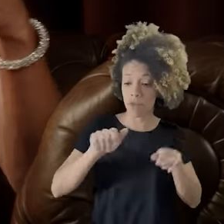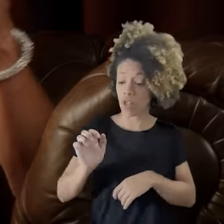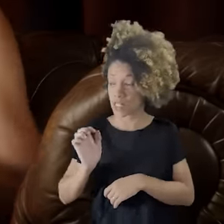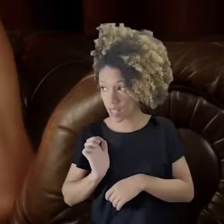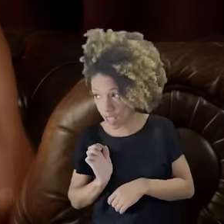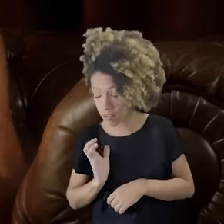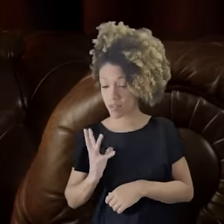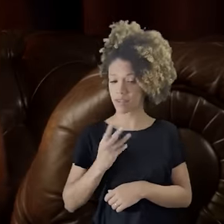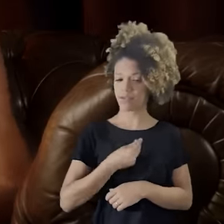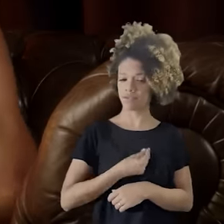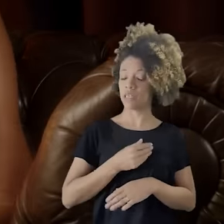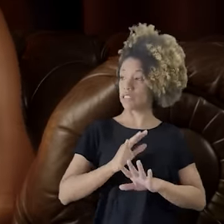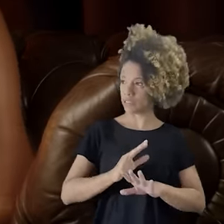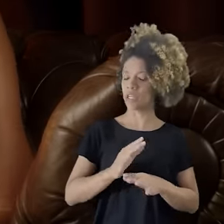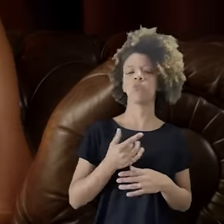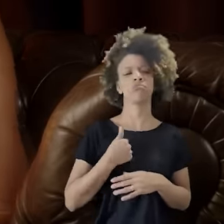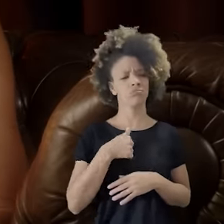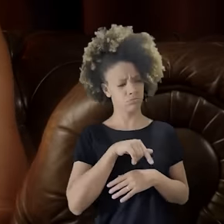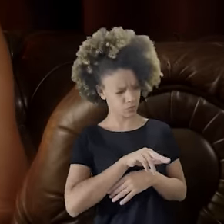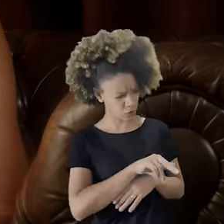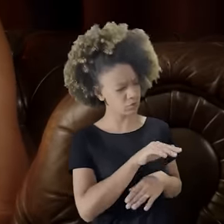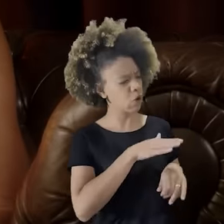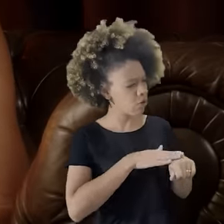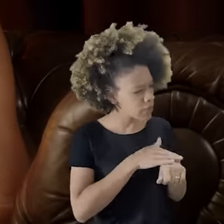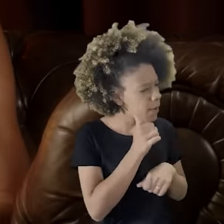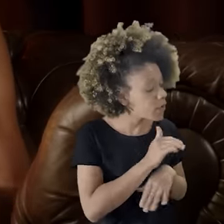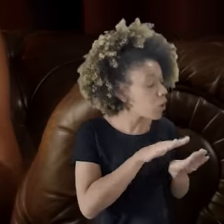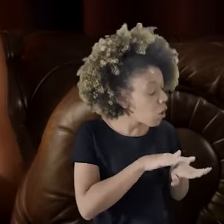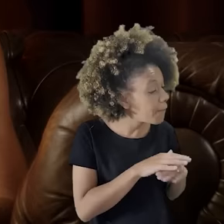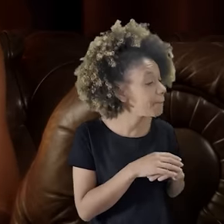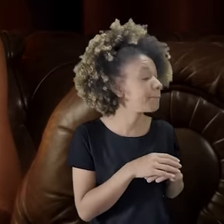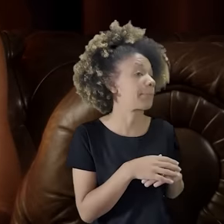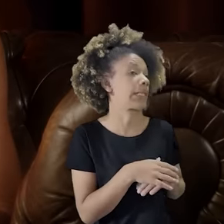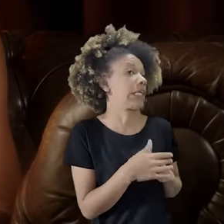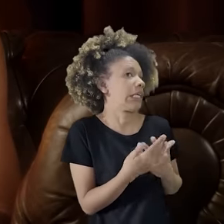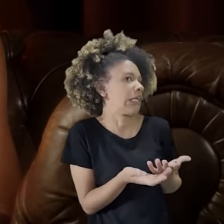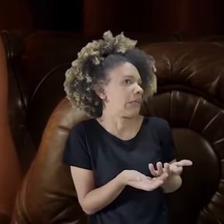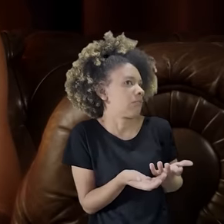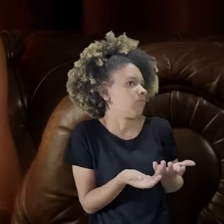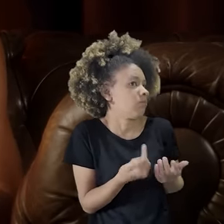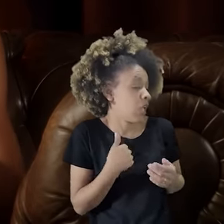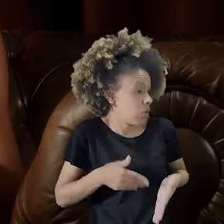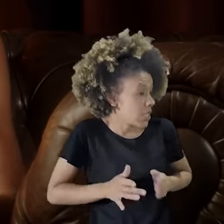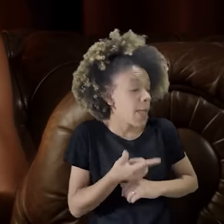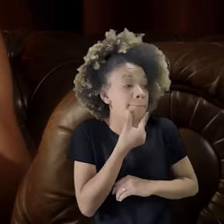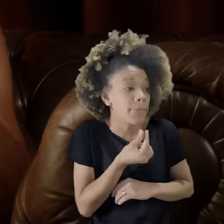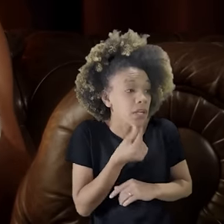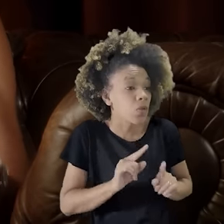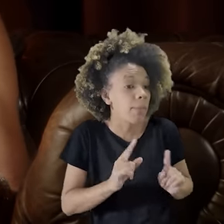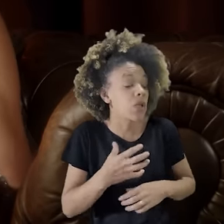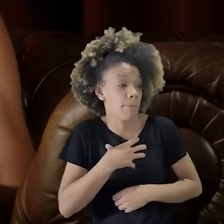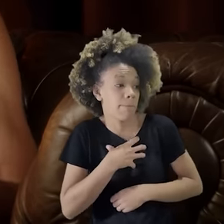gays e travestis aí eu peguei fui lá fui lá Falei com a moça né peguei e falei olha eu eu nasci menino